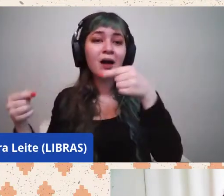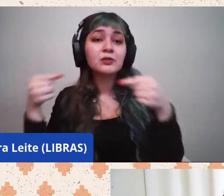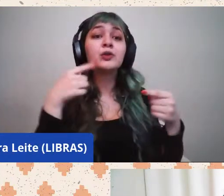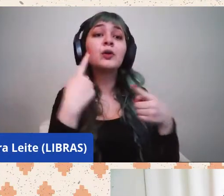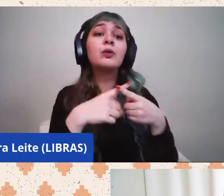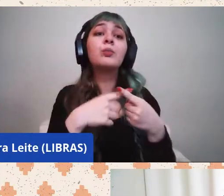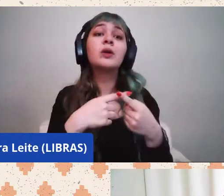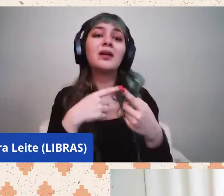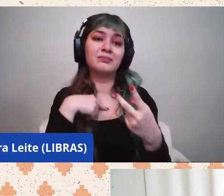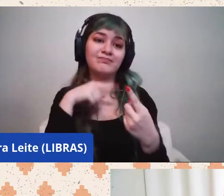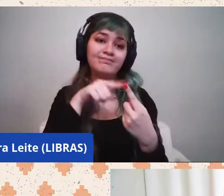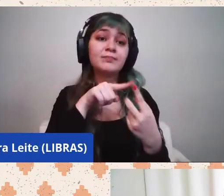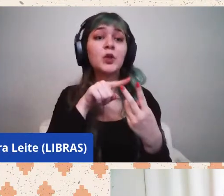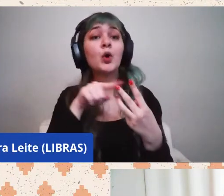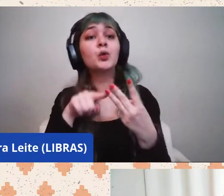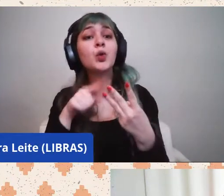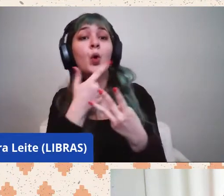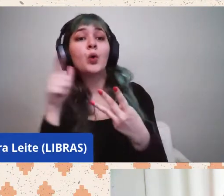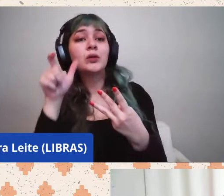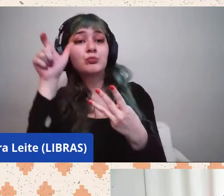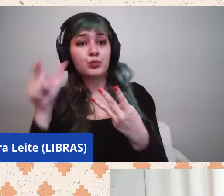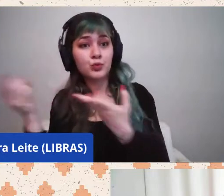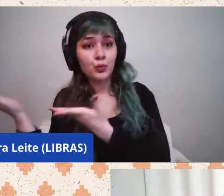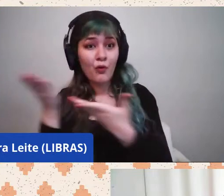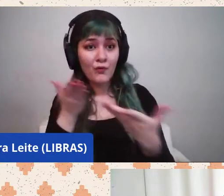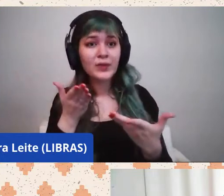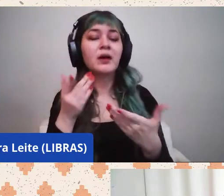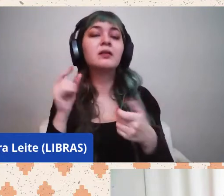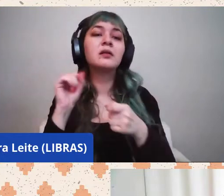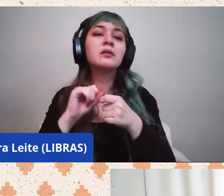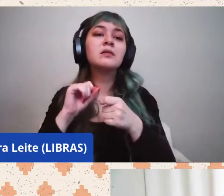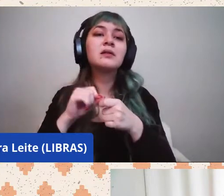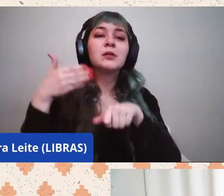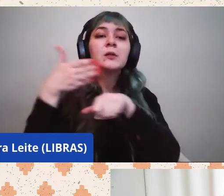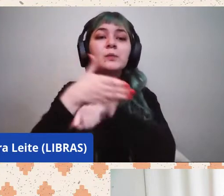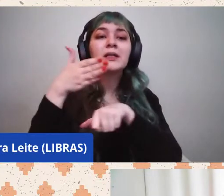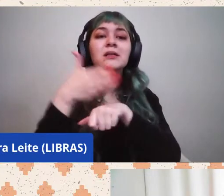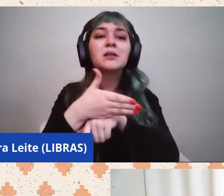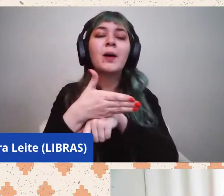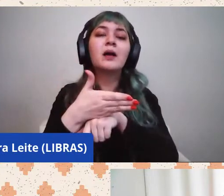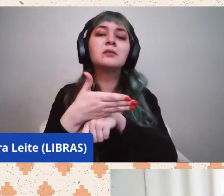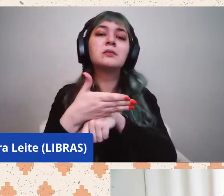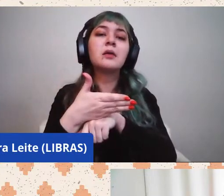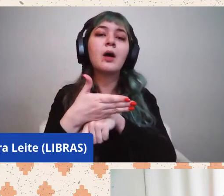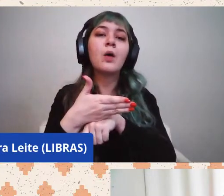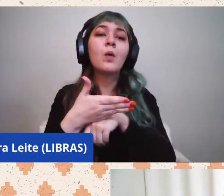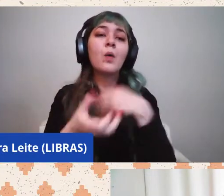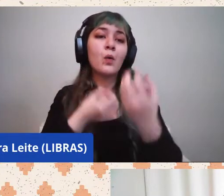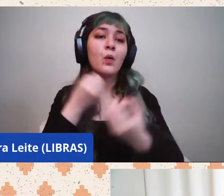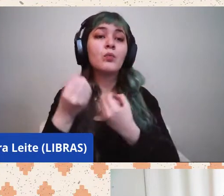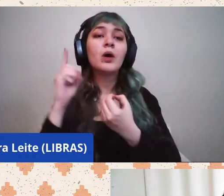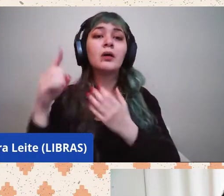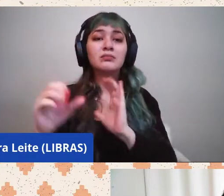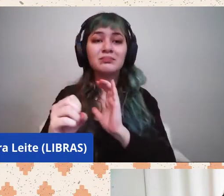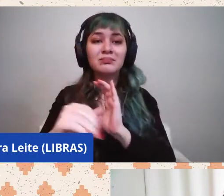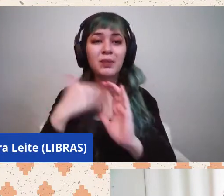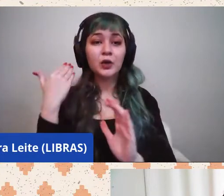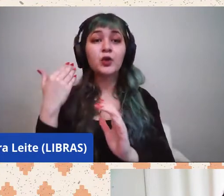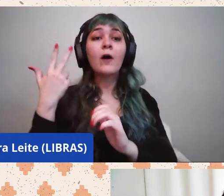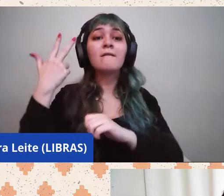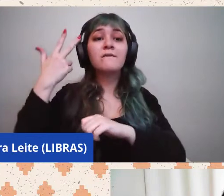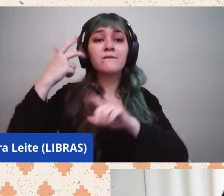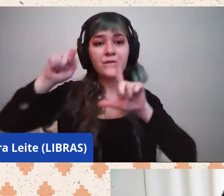2 outras convidadas, elas fizeram a participação por meio do envio de um vídeo que